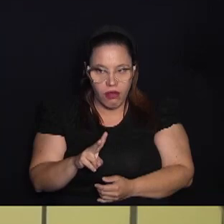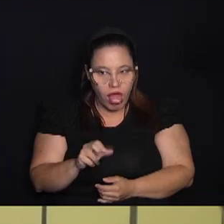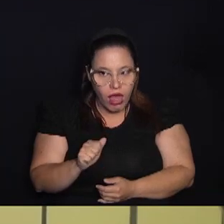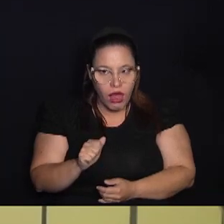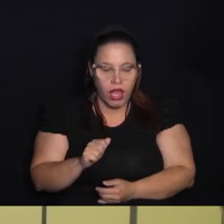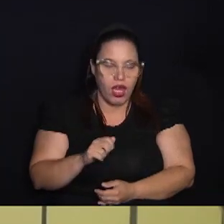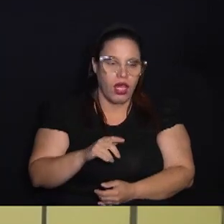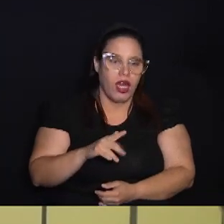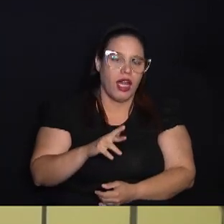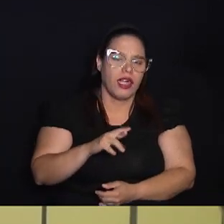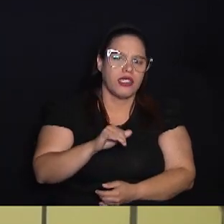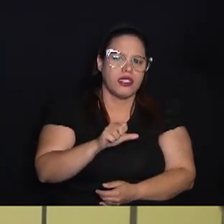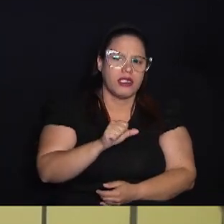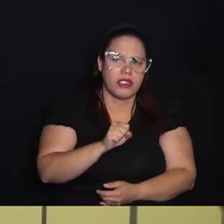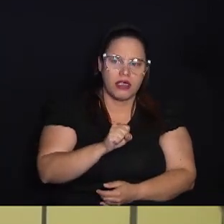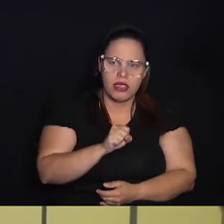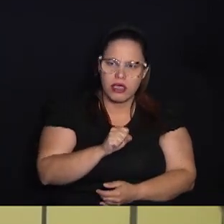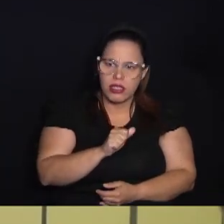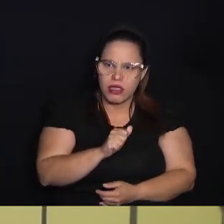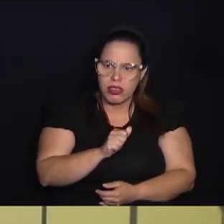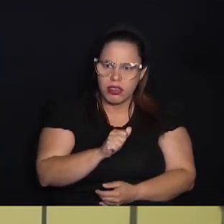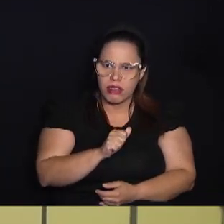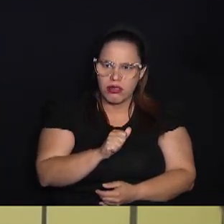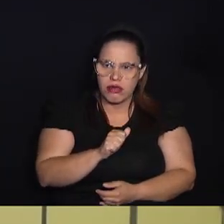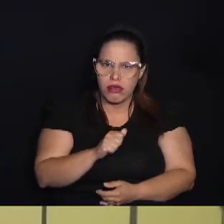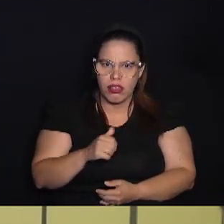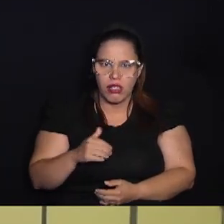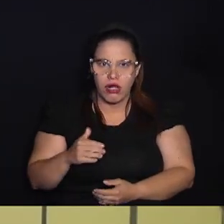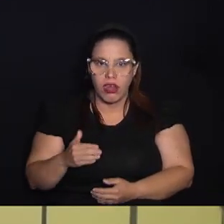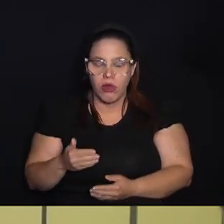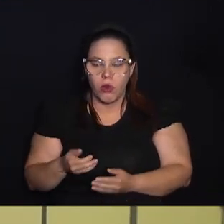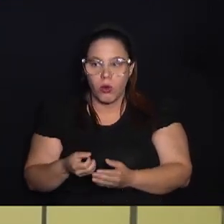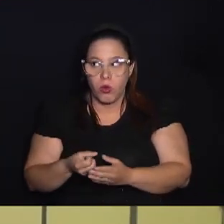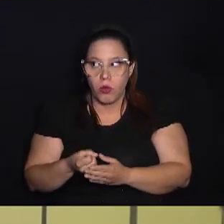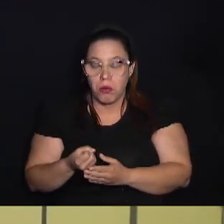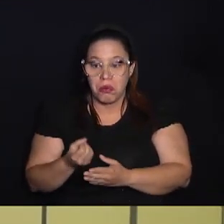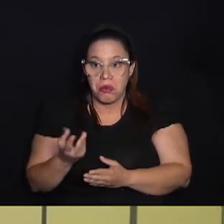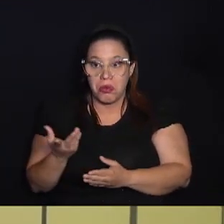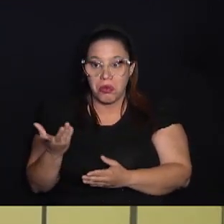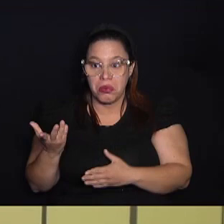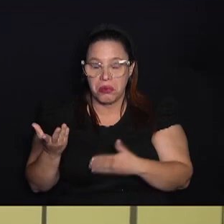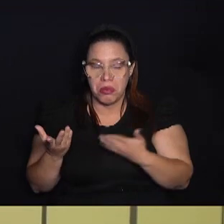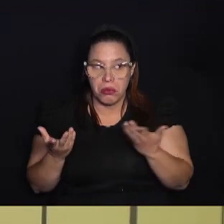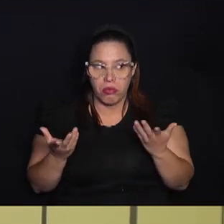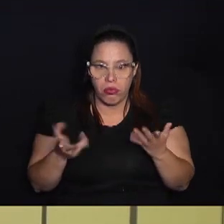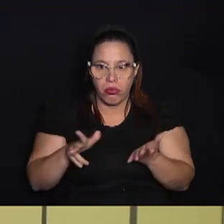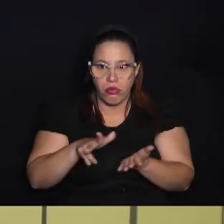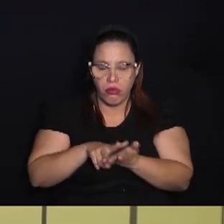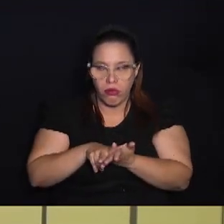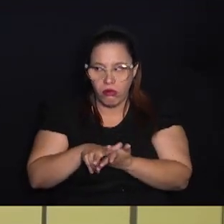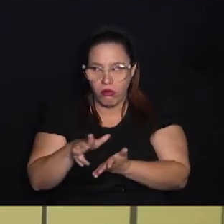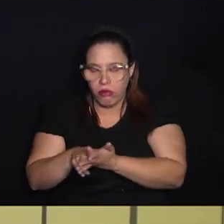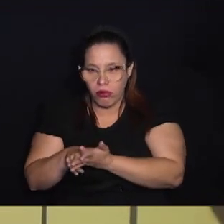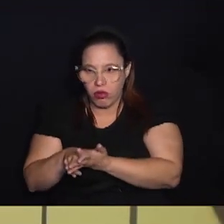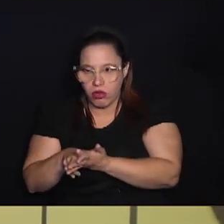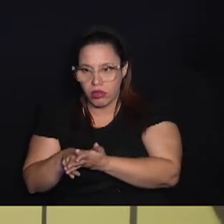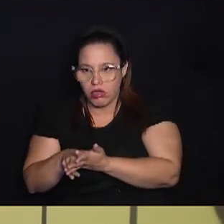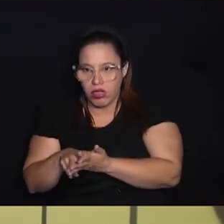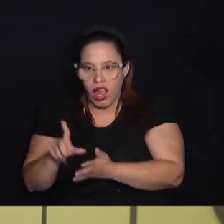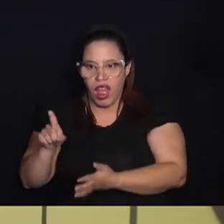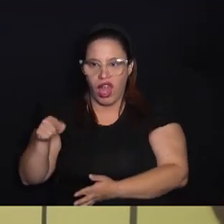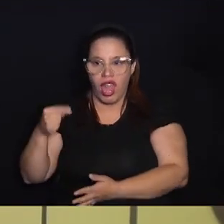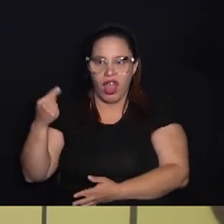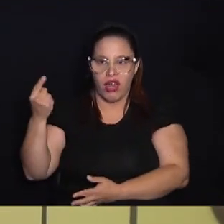num certo período começou a aparecer corpos por ali e aí depois levaram para o